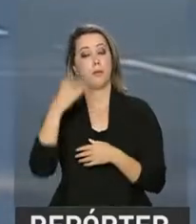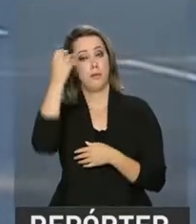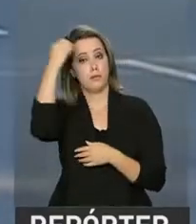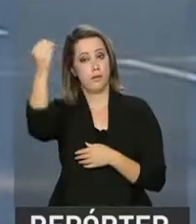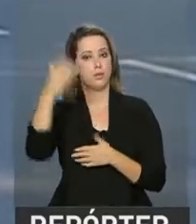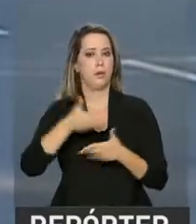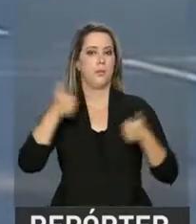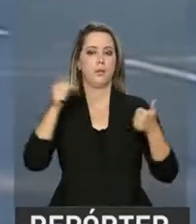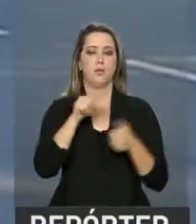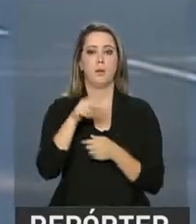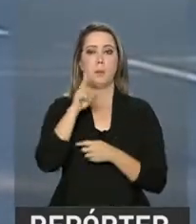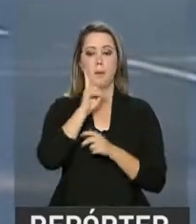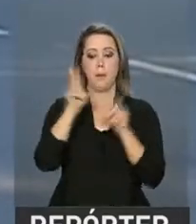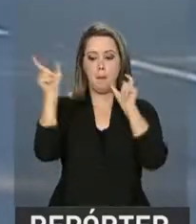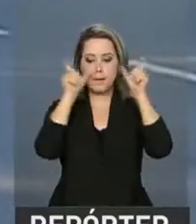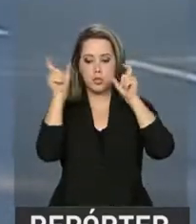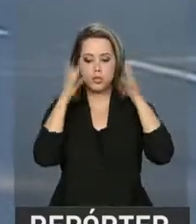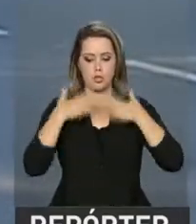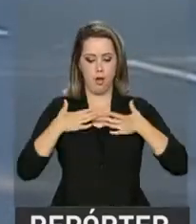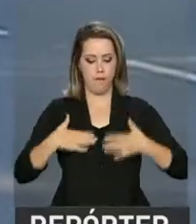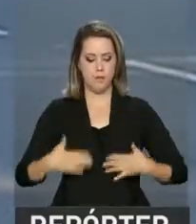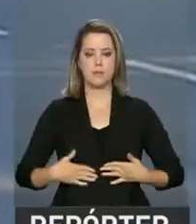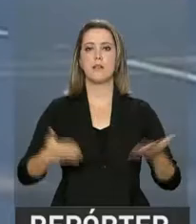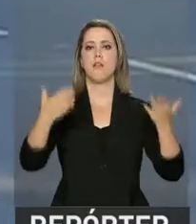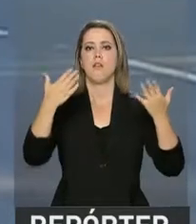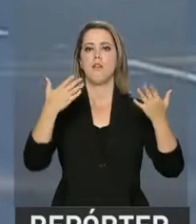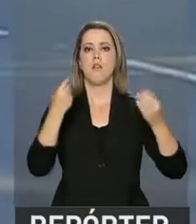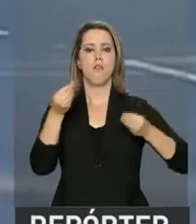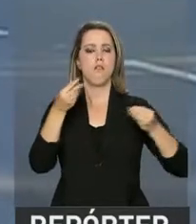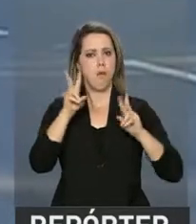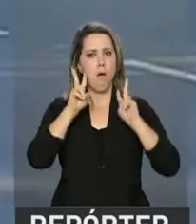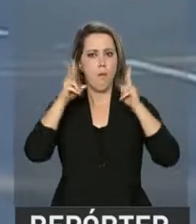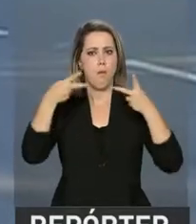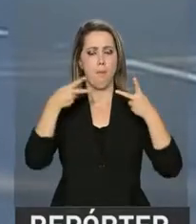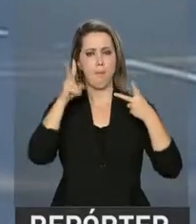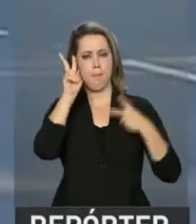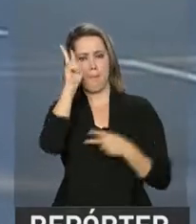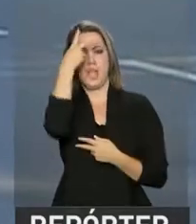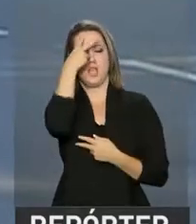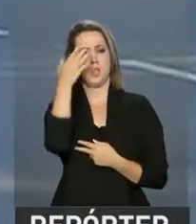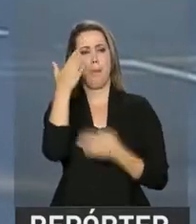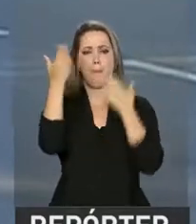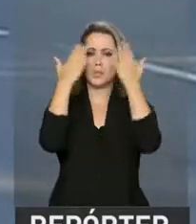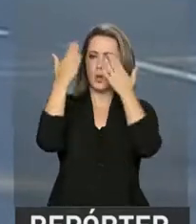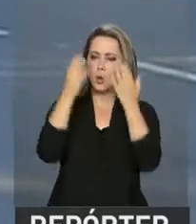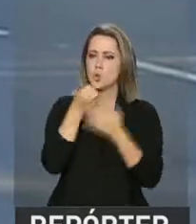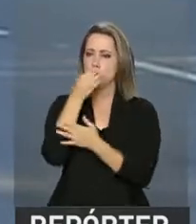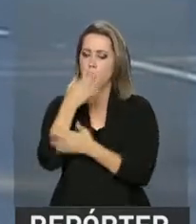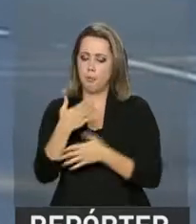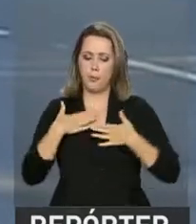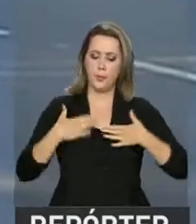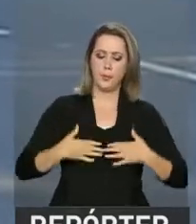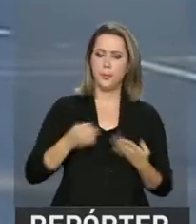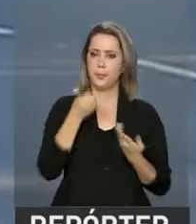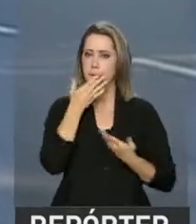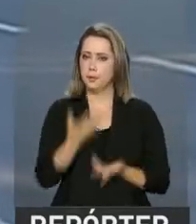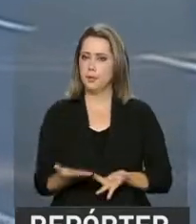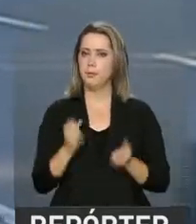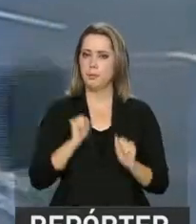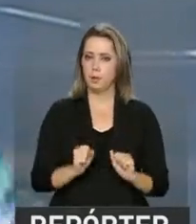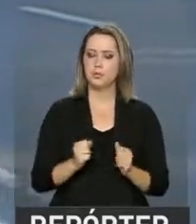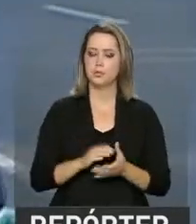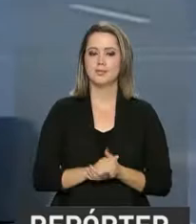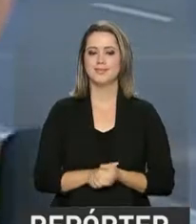último preste atenção em você motorista é veja se você tem condições físicas e psicológicas de fazer essa viagem realmente